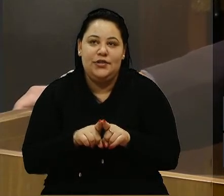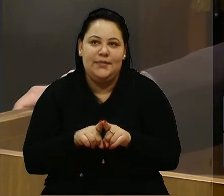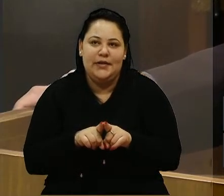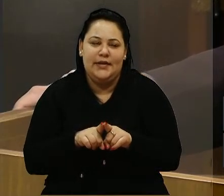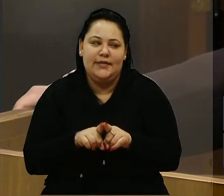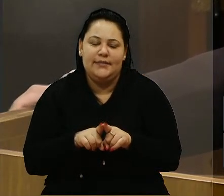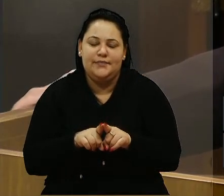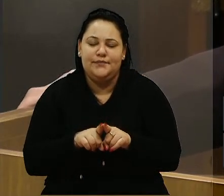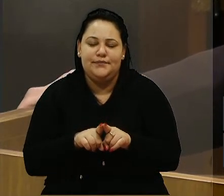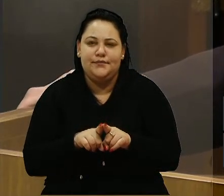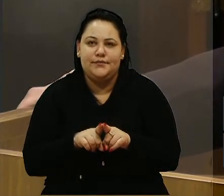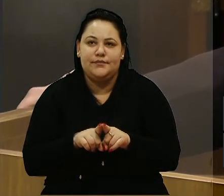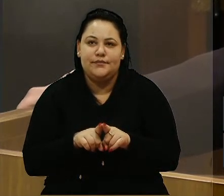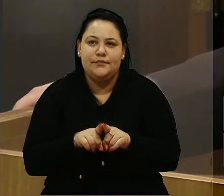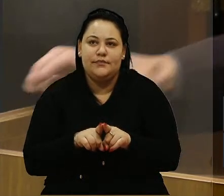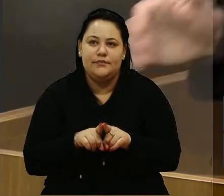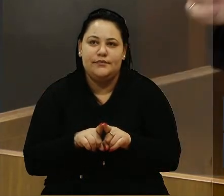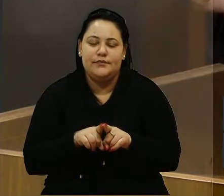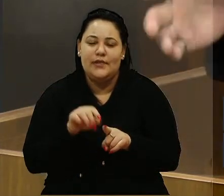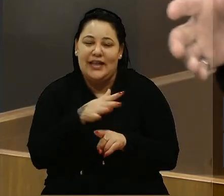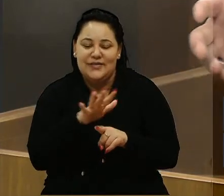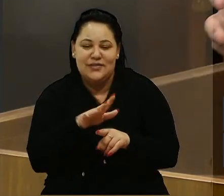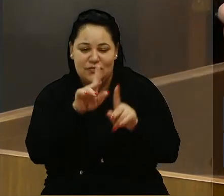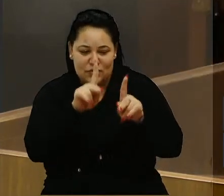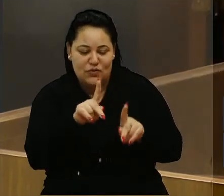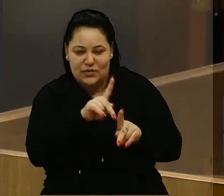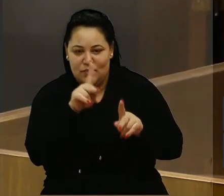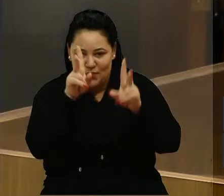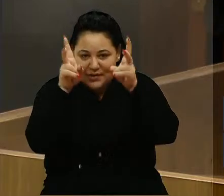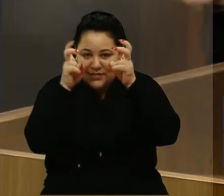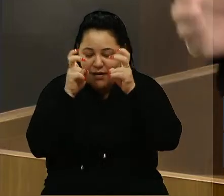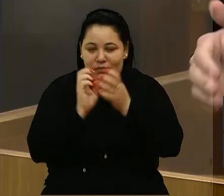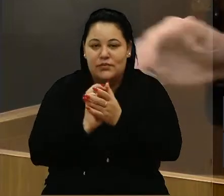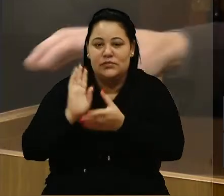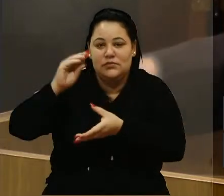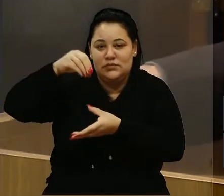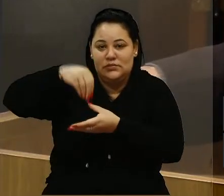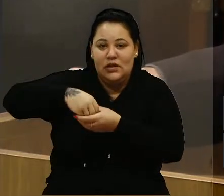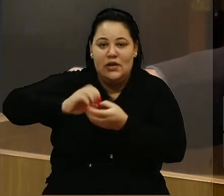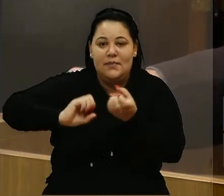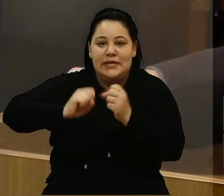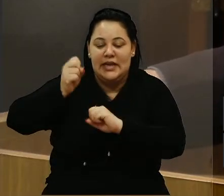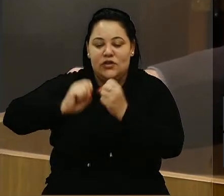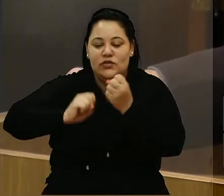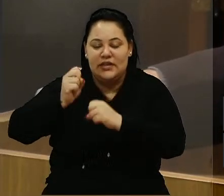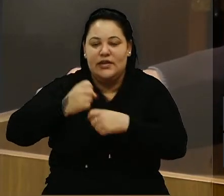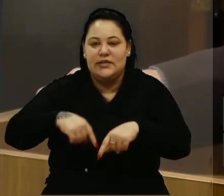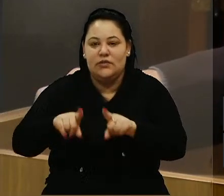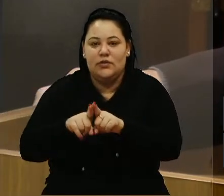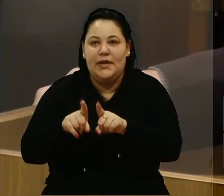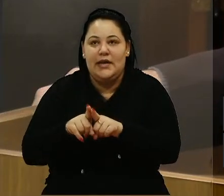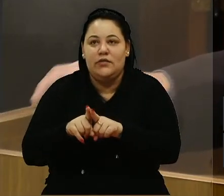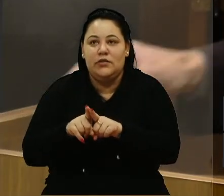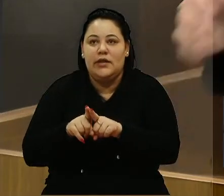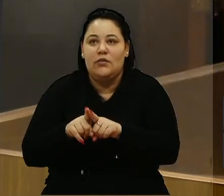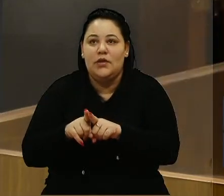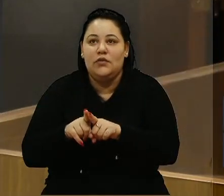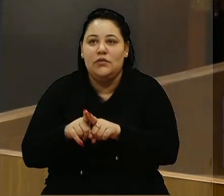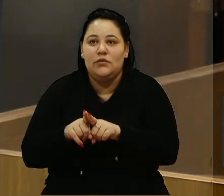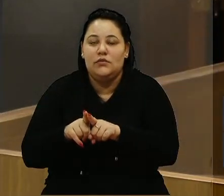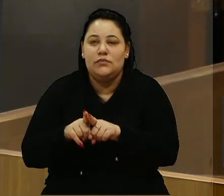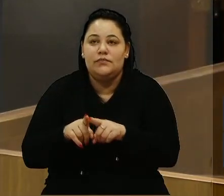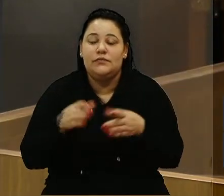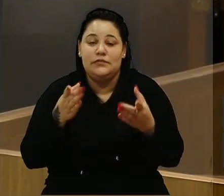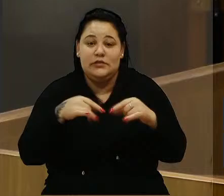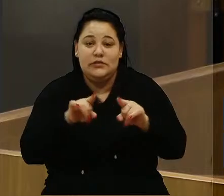que muitas vezes passa despercebido, nas empresas, e um trabalho extremamente gratuito, sem fins lucrativos, a não ser